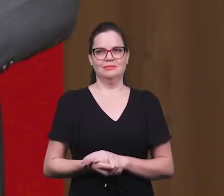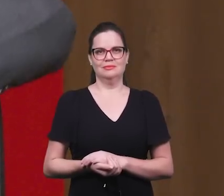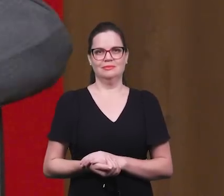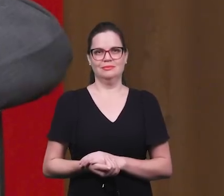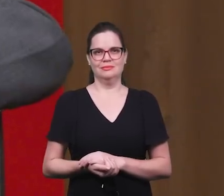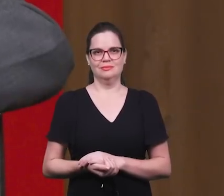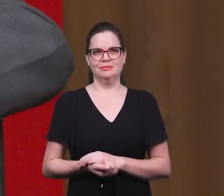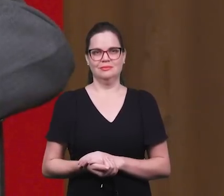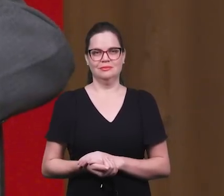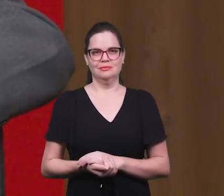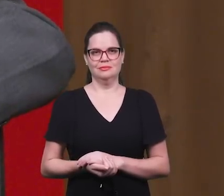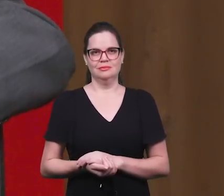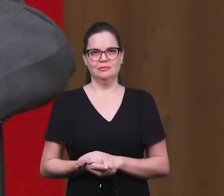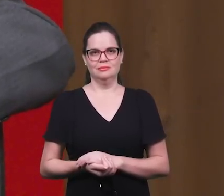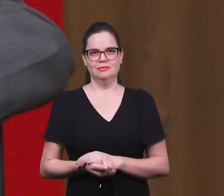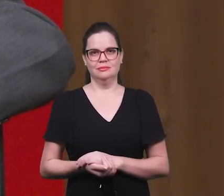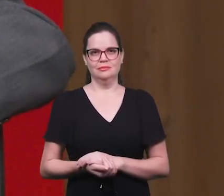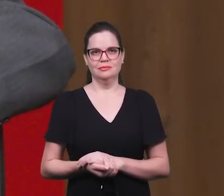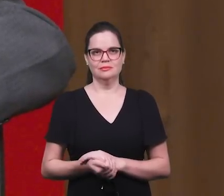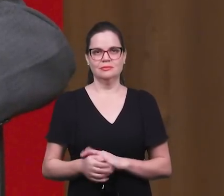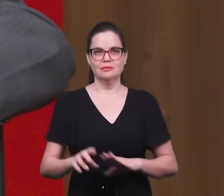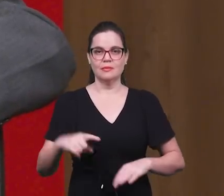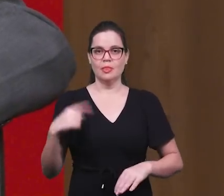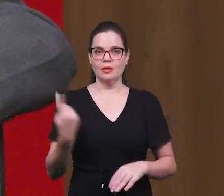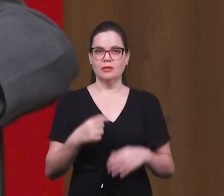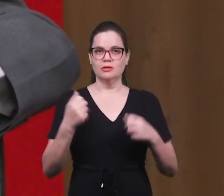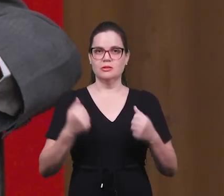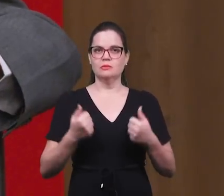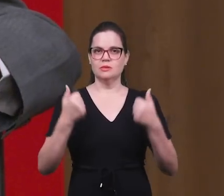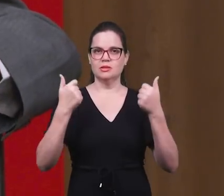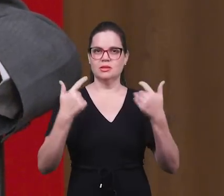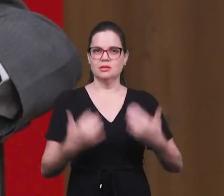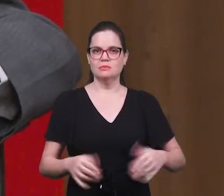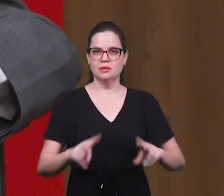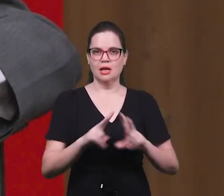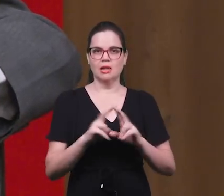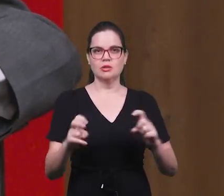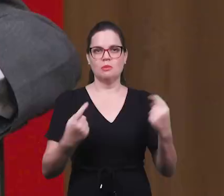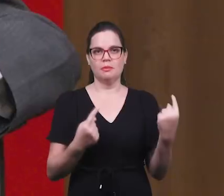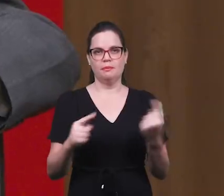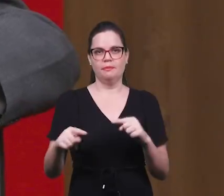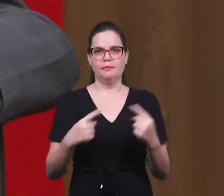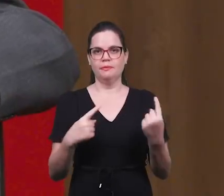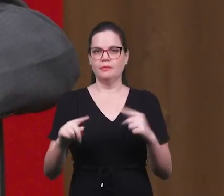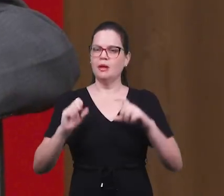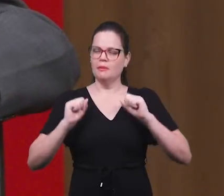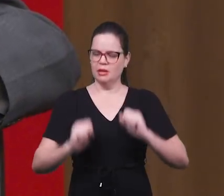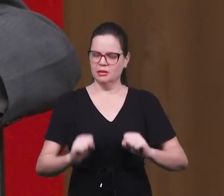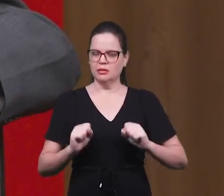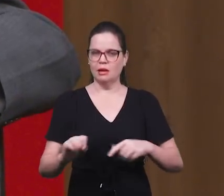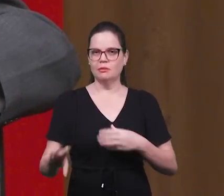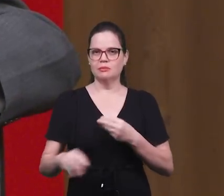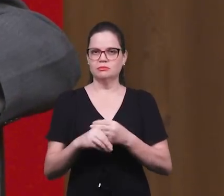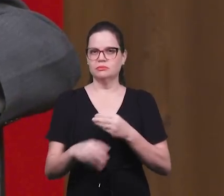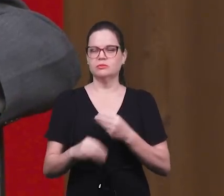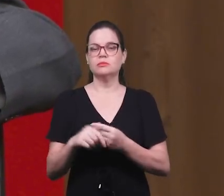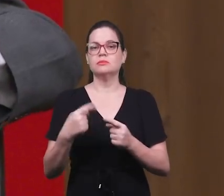nós estamos concentrando aqui nas perseguições, mas podemos comentar, porque o ato de Constantino deu